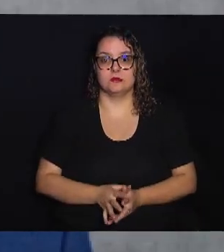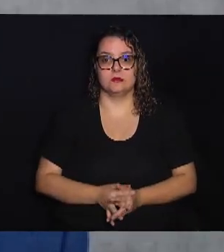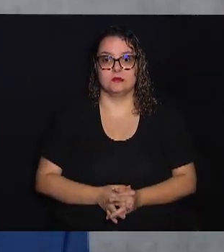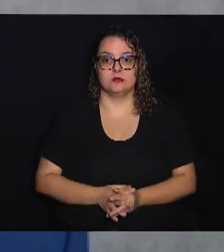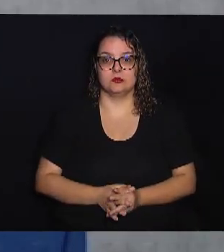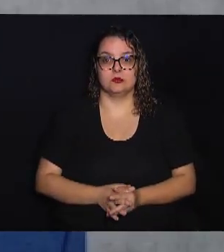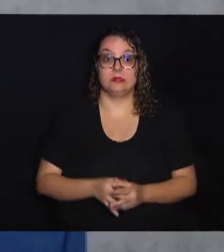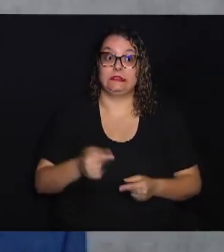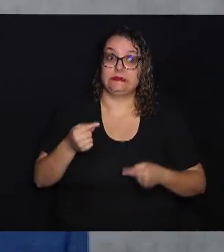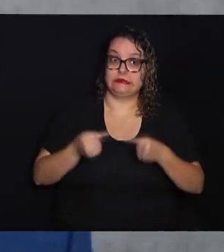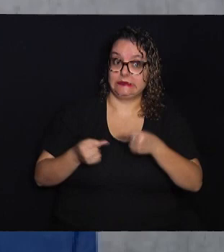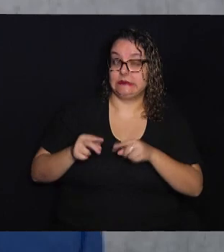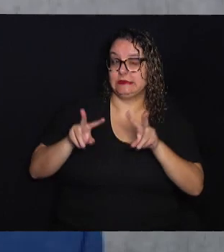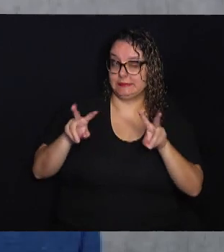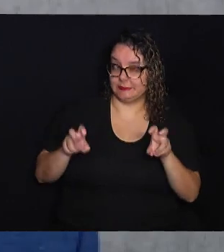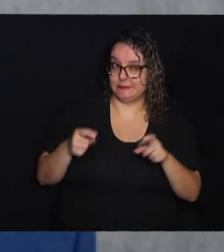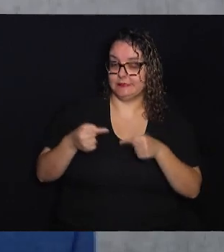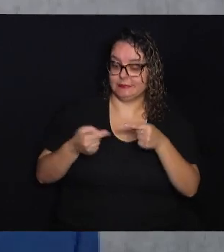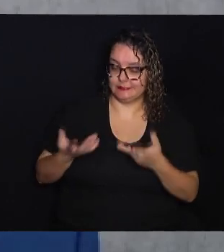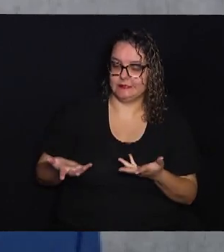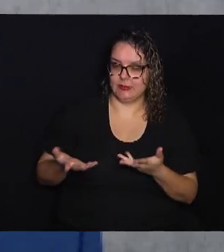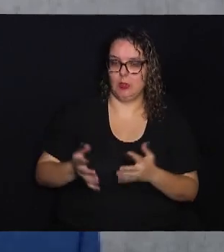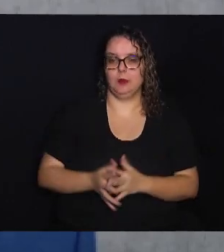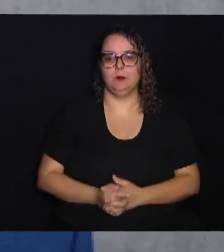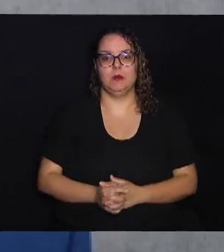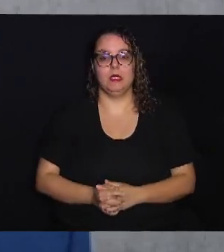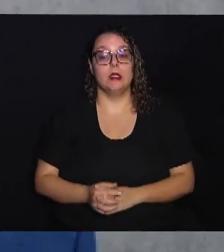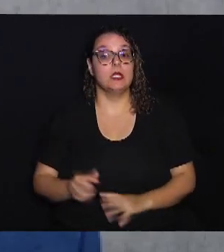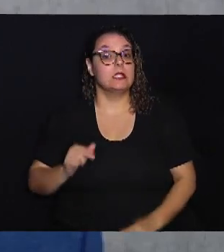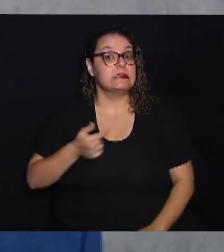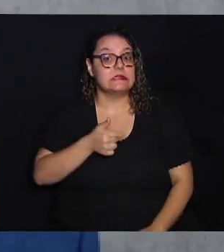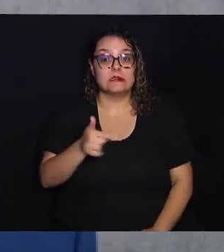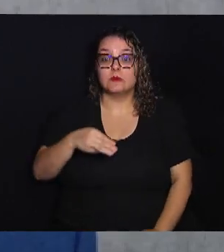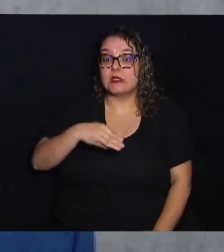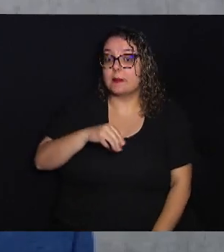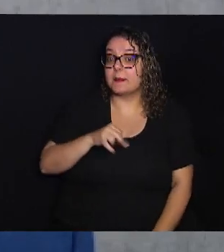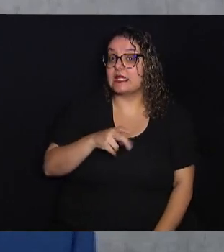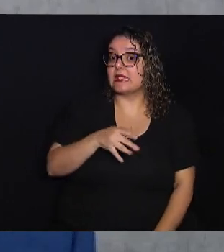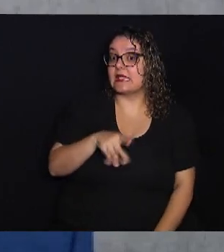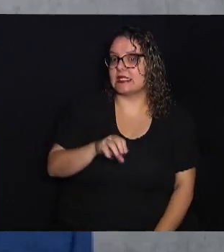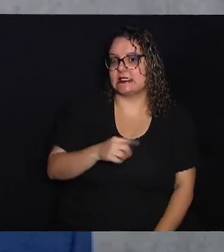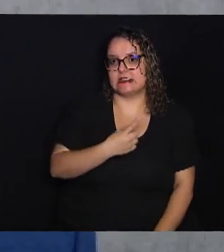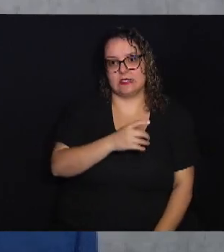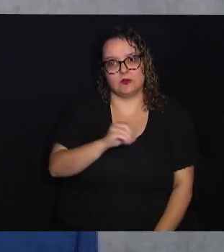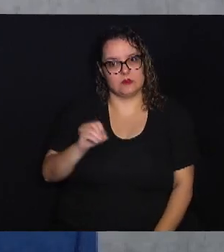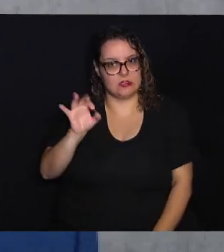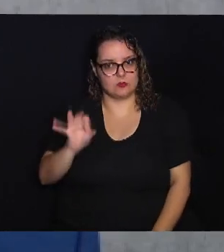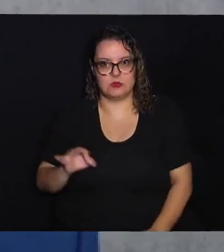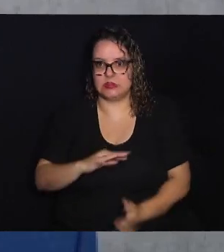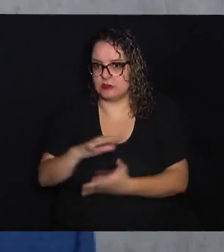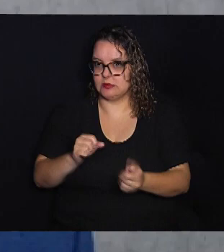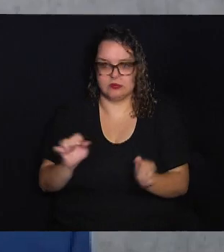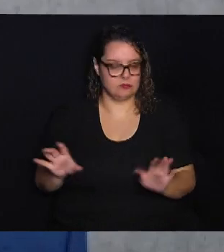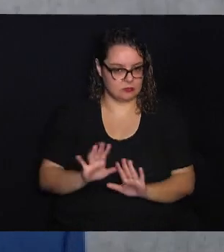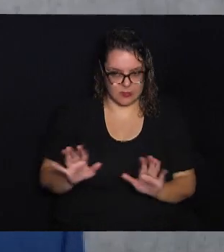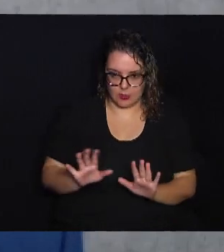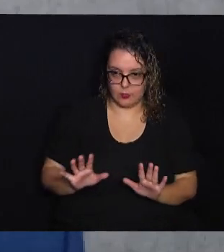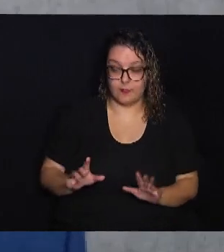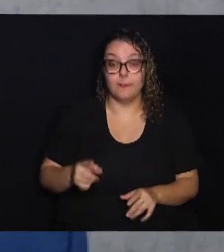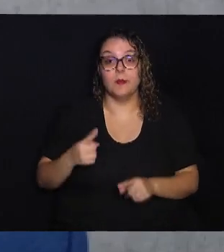Exatamente. Eu vou até entrar numa polêmica, entre aspas, que assim, não existe a mineração